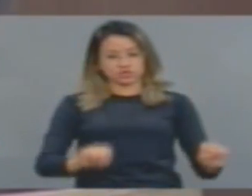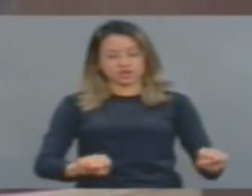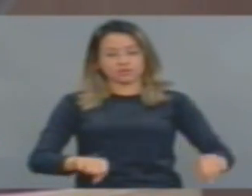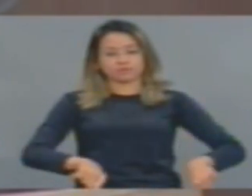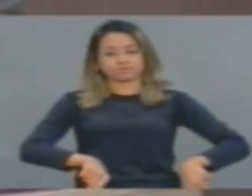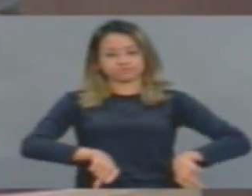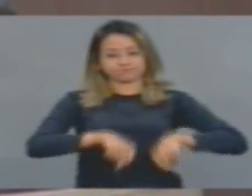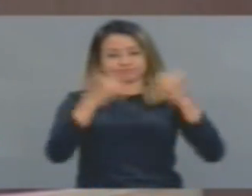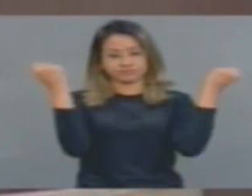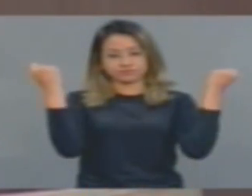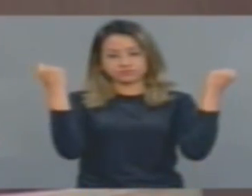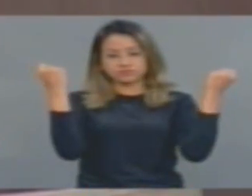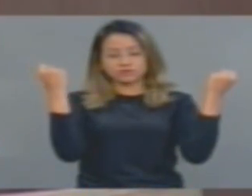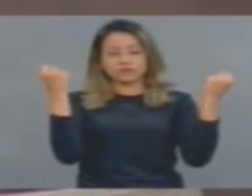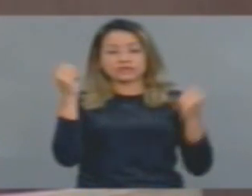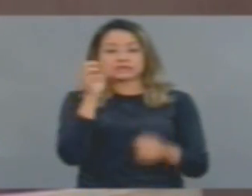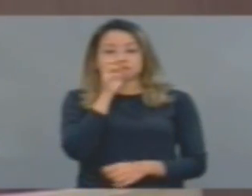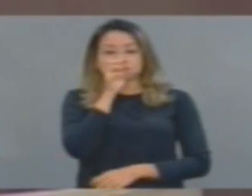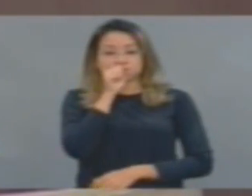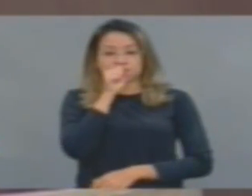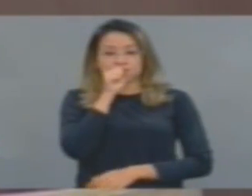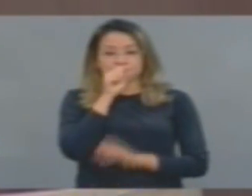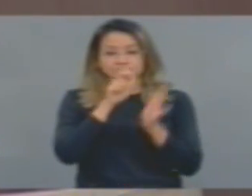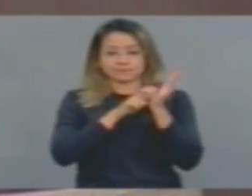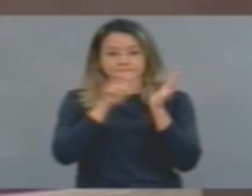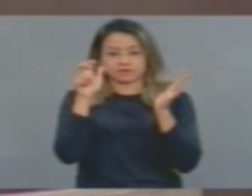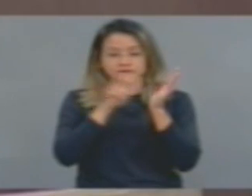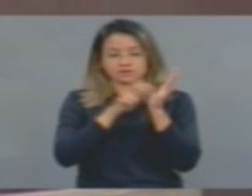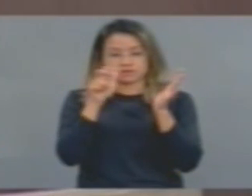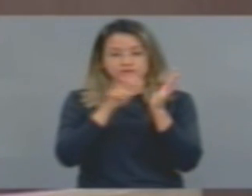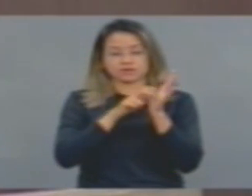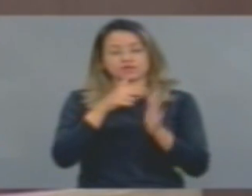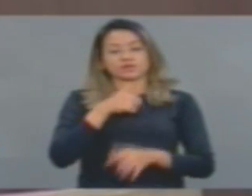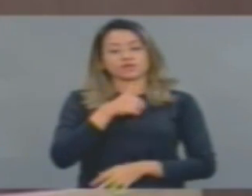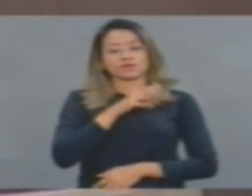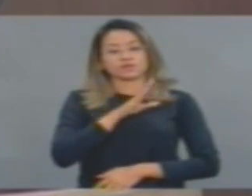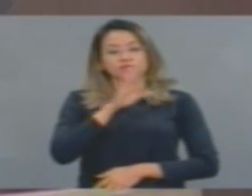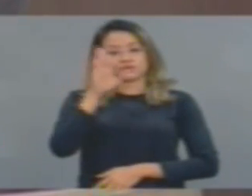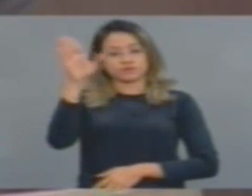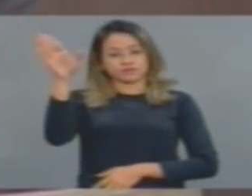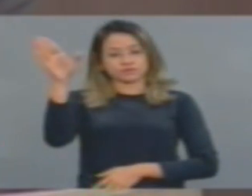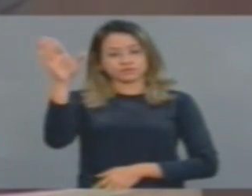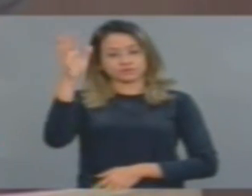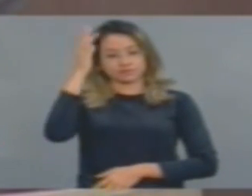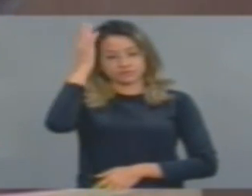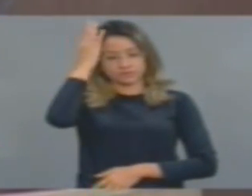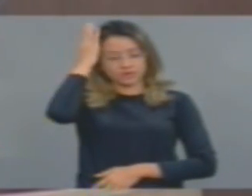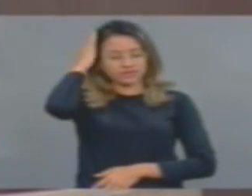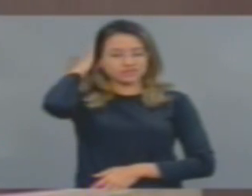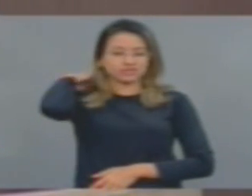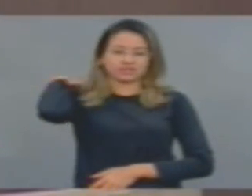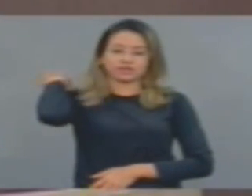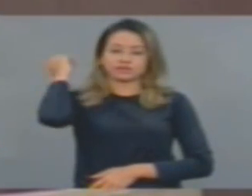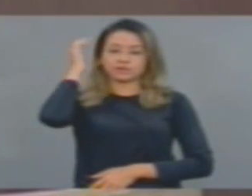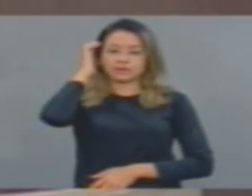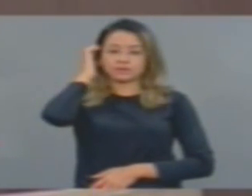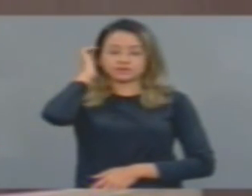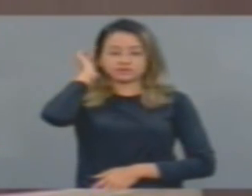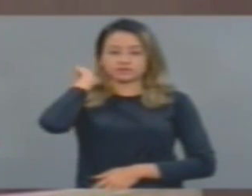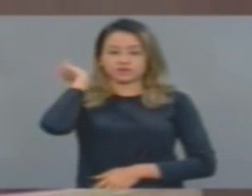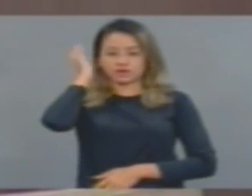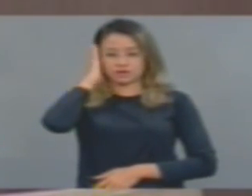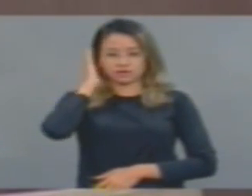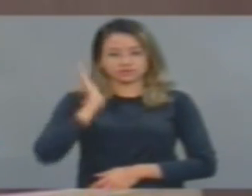colapso. Sábado pela manhã, eu estive no São Miguel,